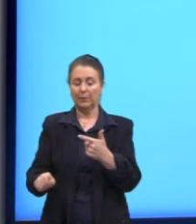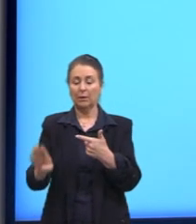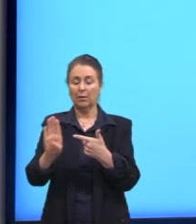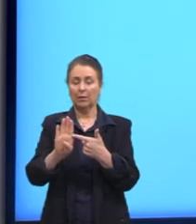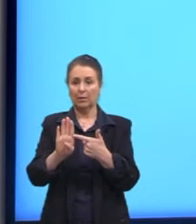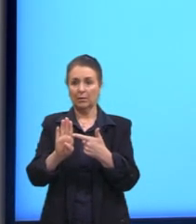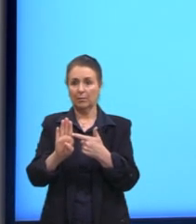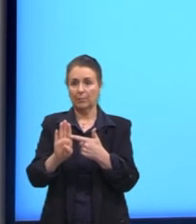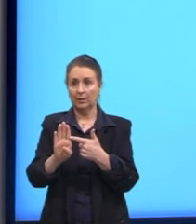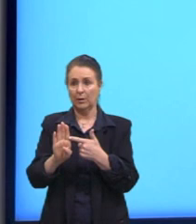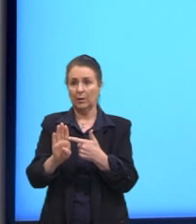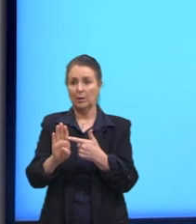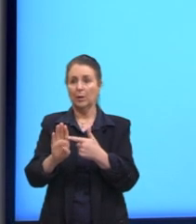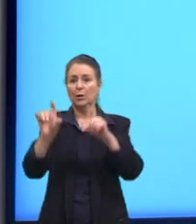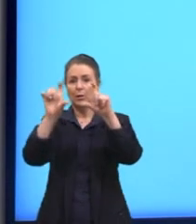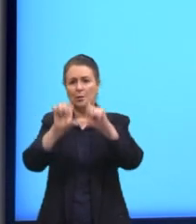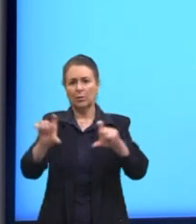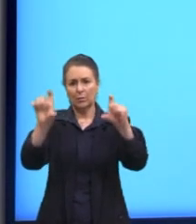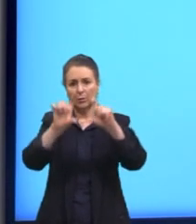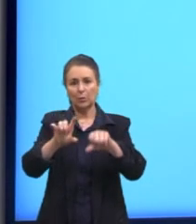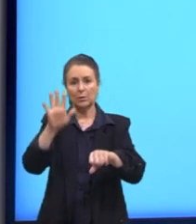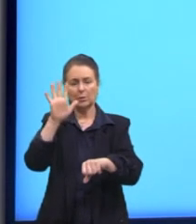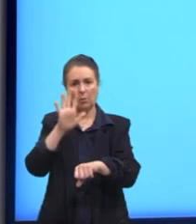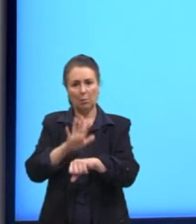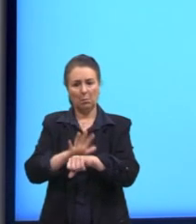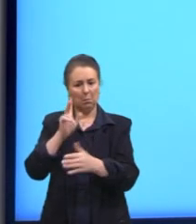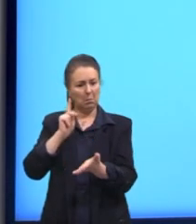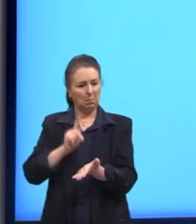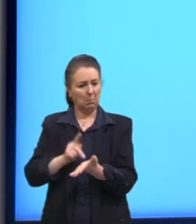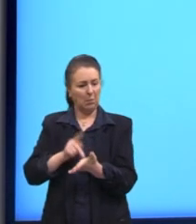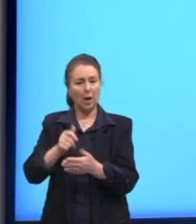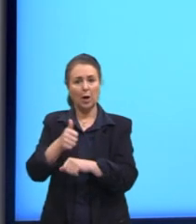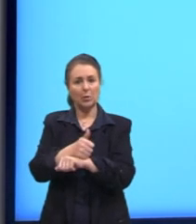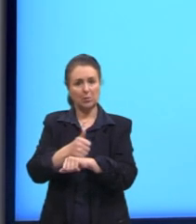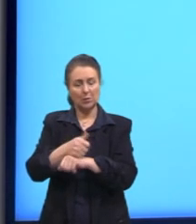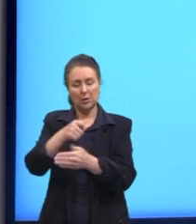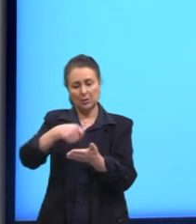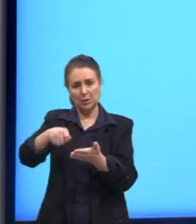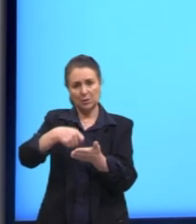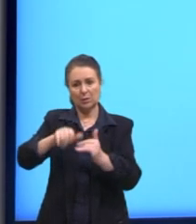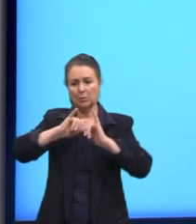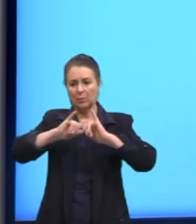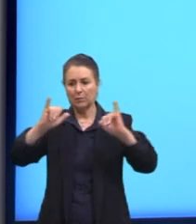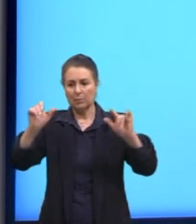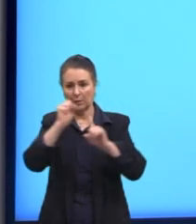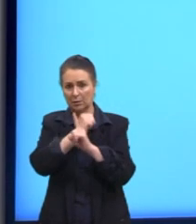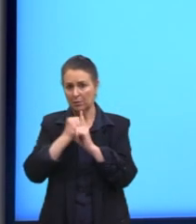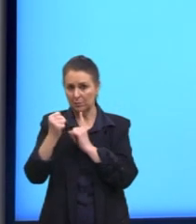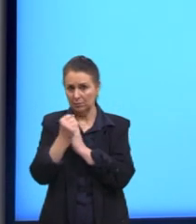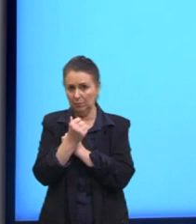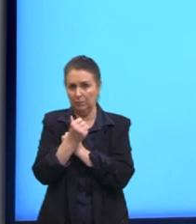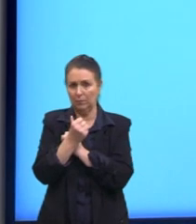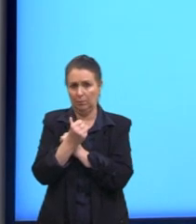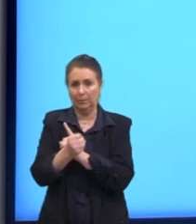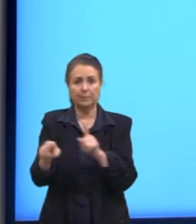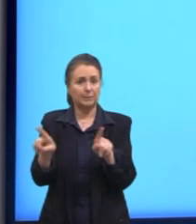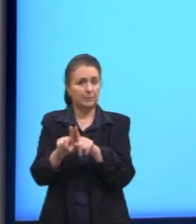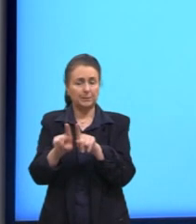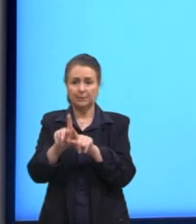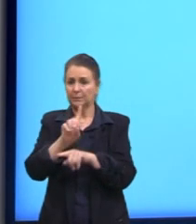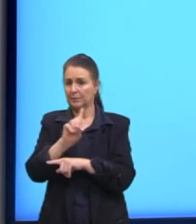B, aos computadores serem mais eficazes do que profissionais da escrita para informar a sociedade? Também